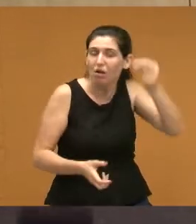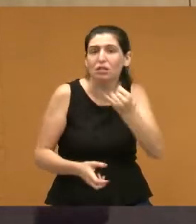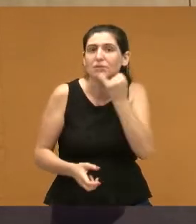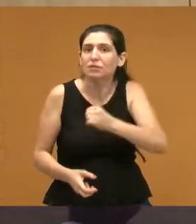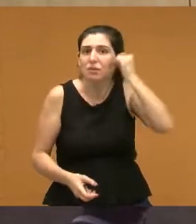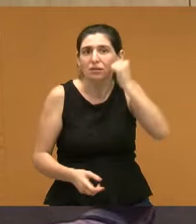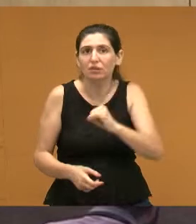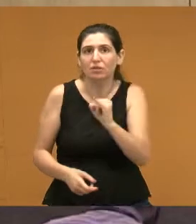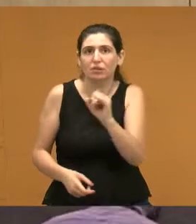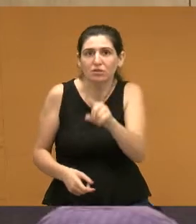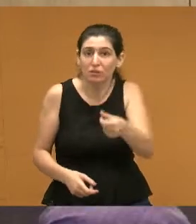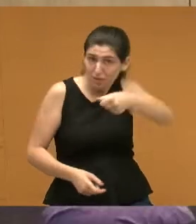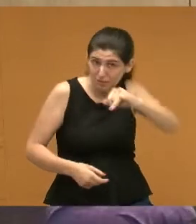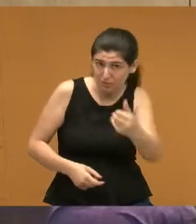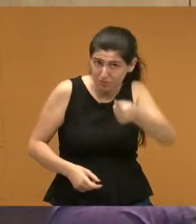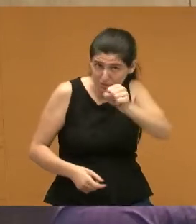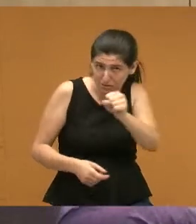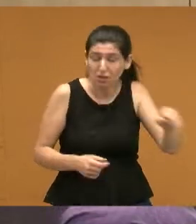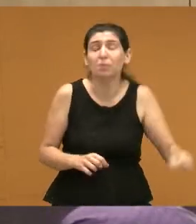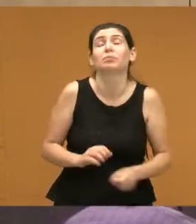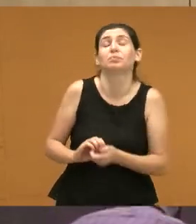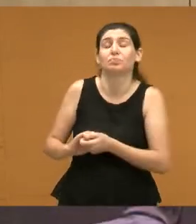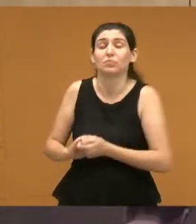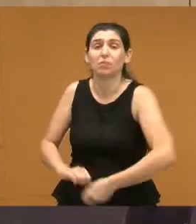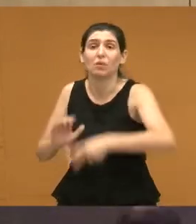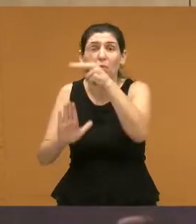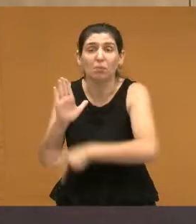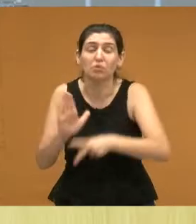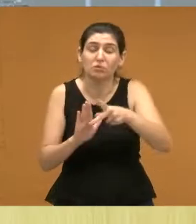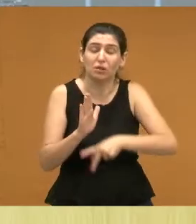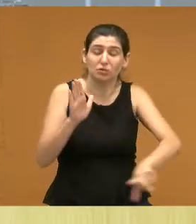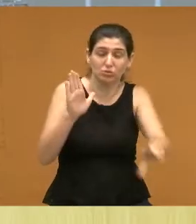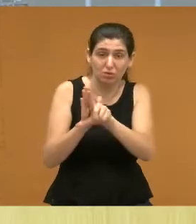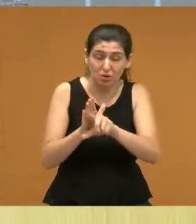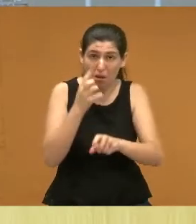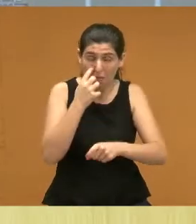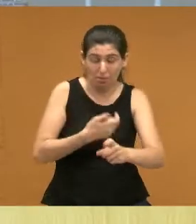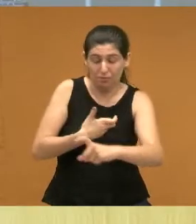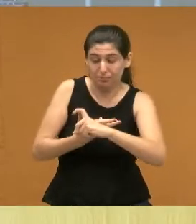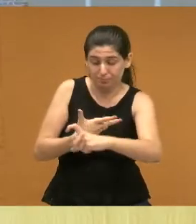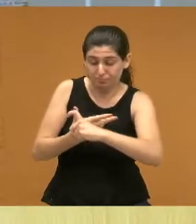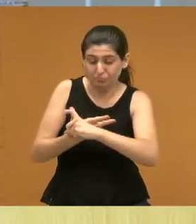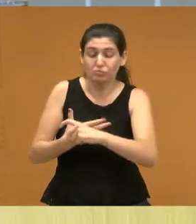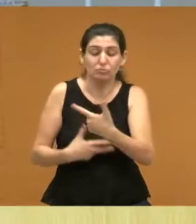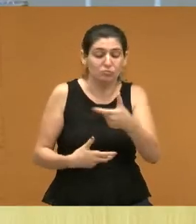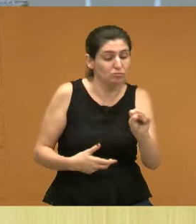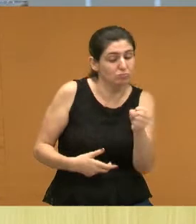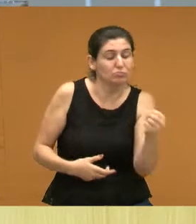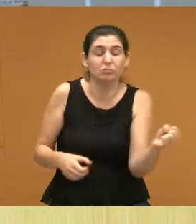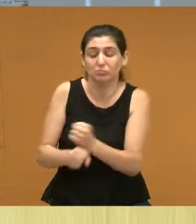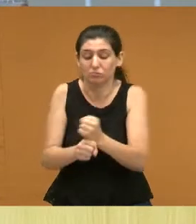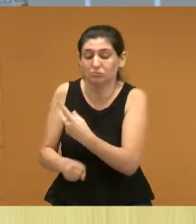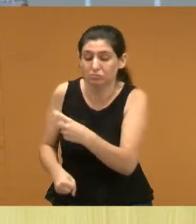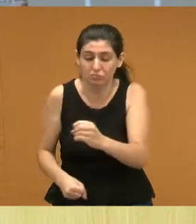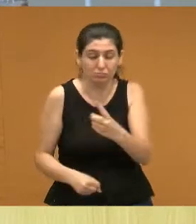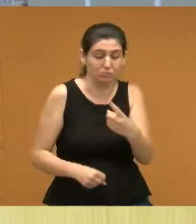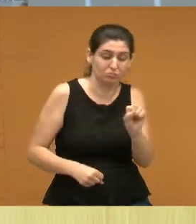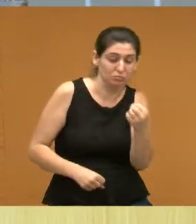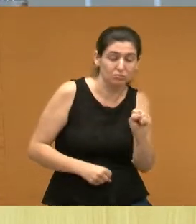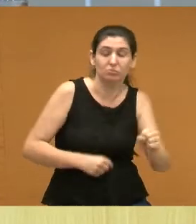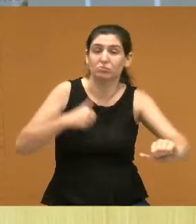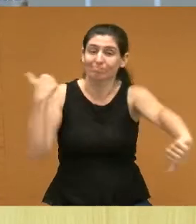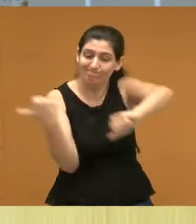Santana. Discussão única do projeto de lei do Executivo, número 28/2018, altera a